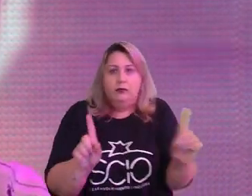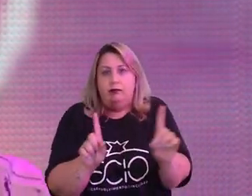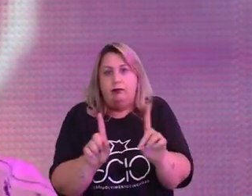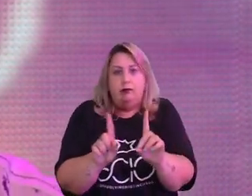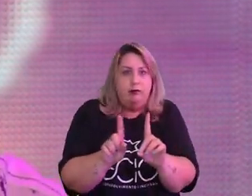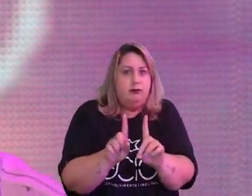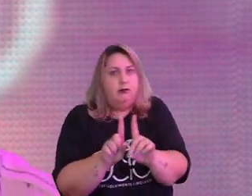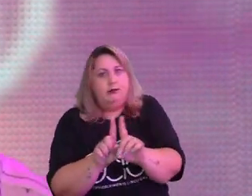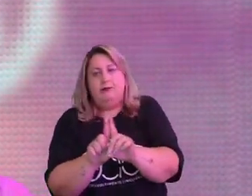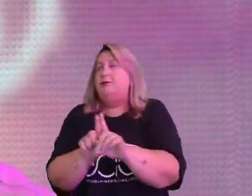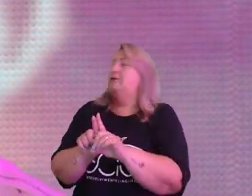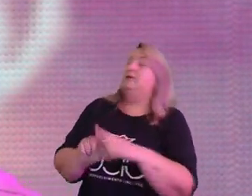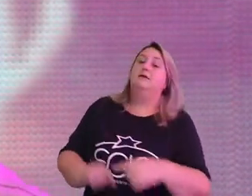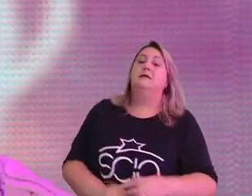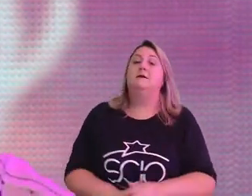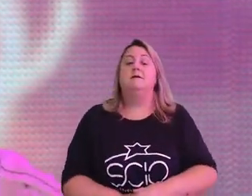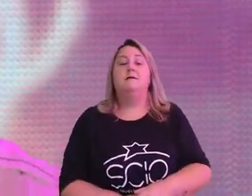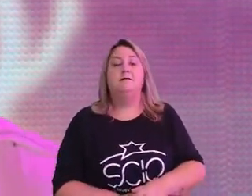mas depois me entrego.